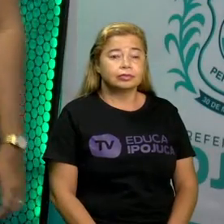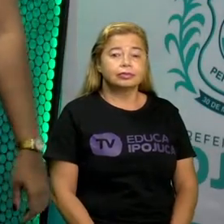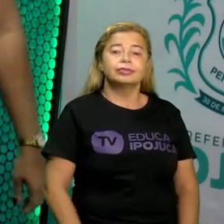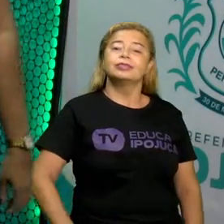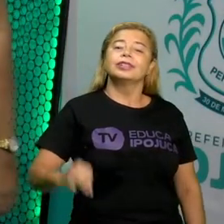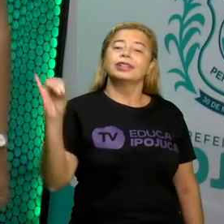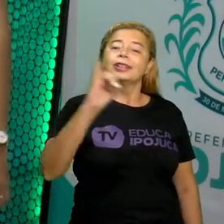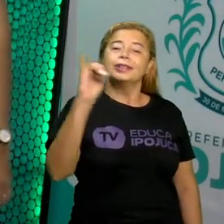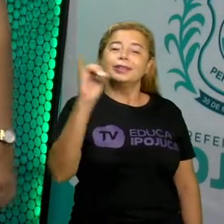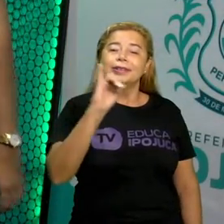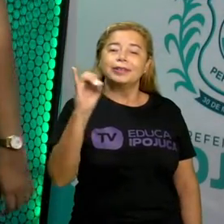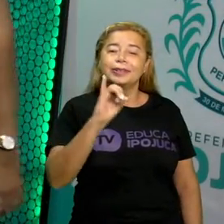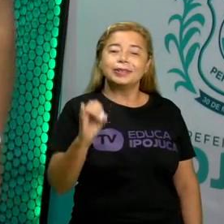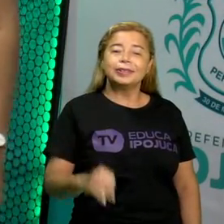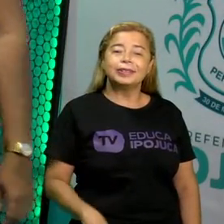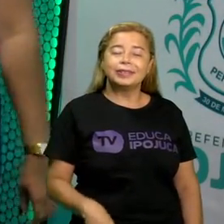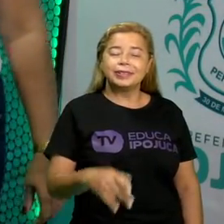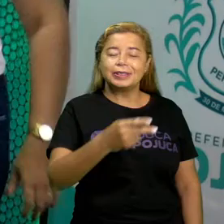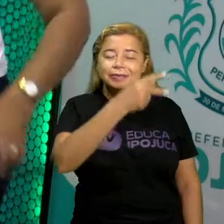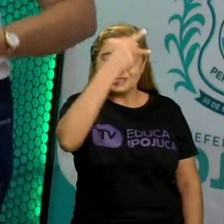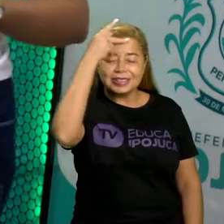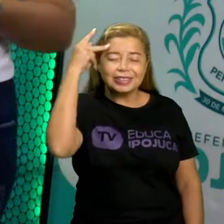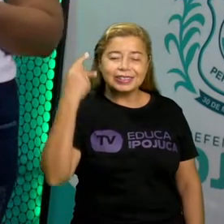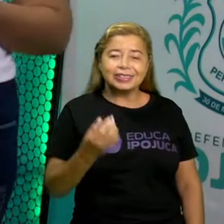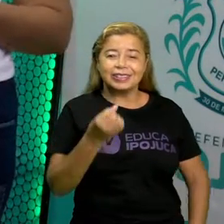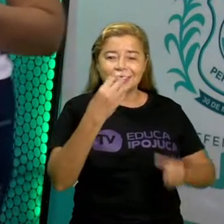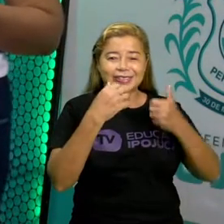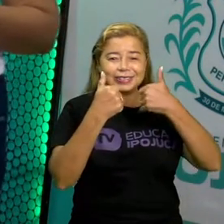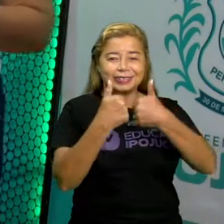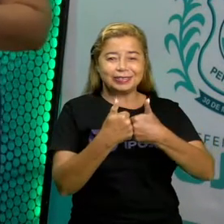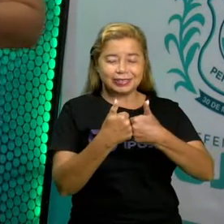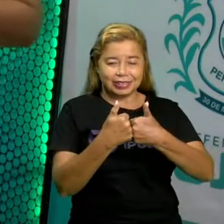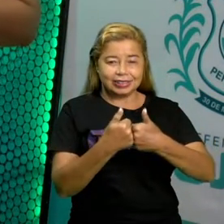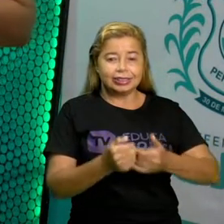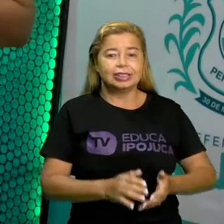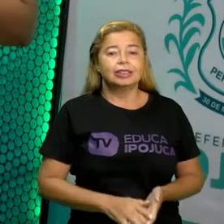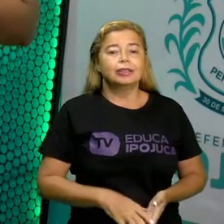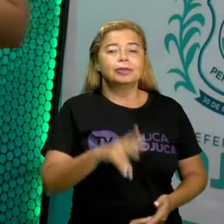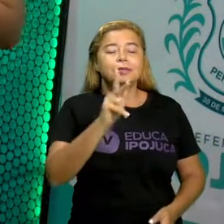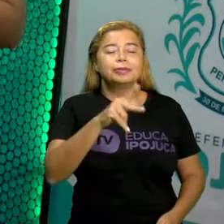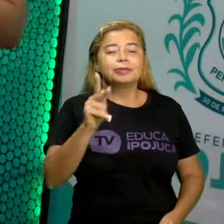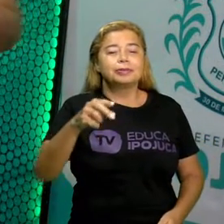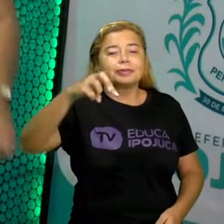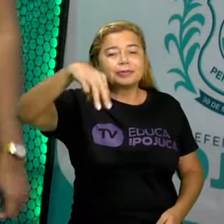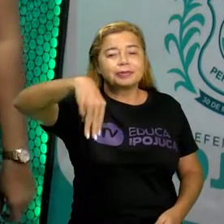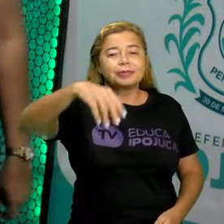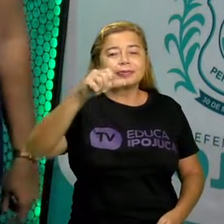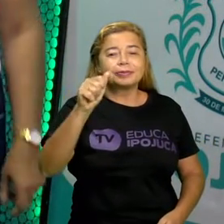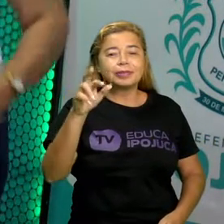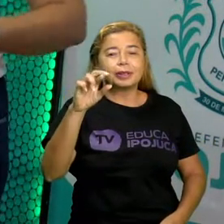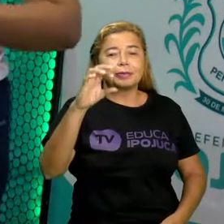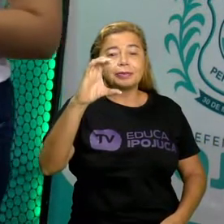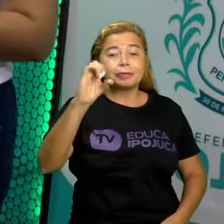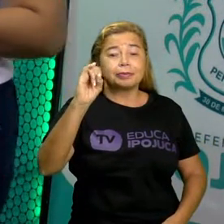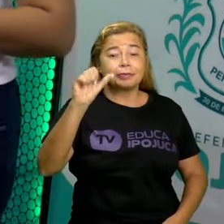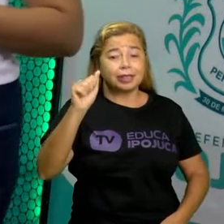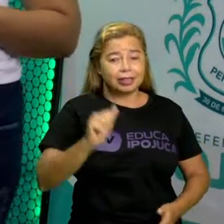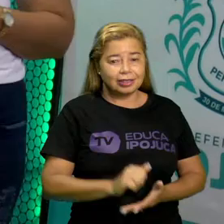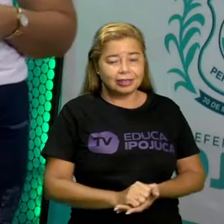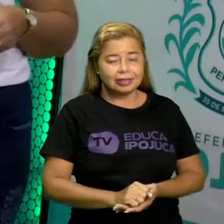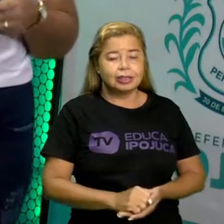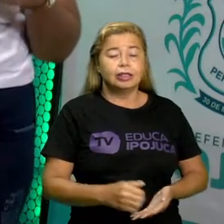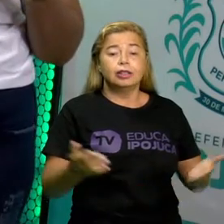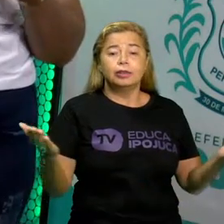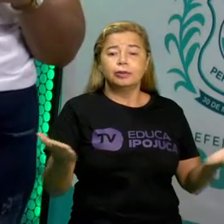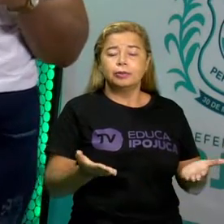Olá pessoal tudo bem com vocês Sou professora Márcia firme não da rede municipal do ensino de Ipojuca e